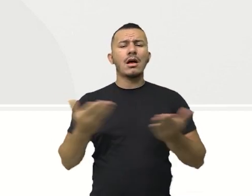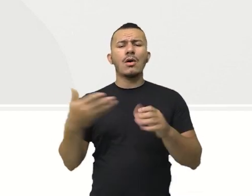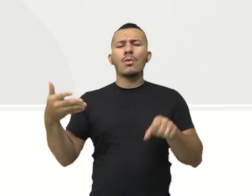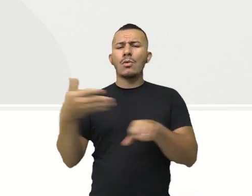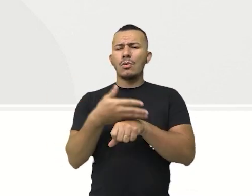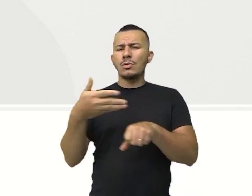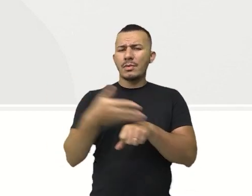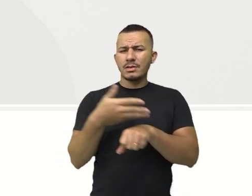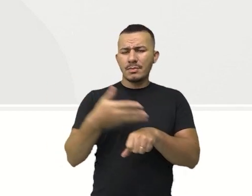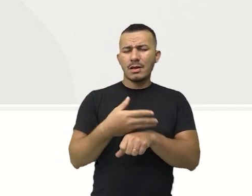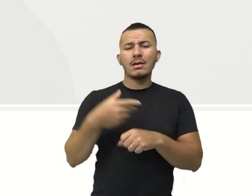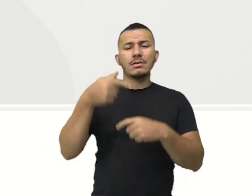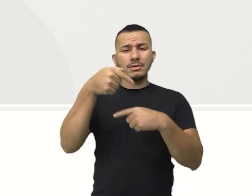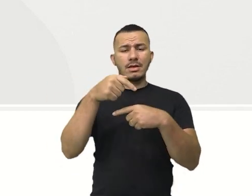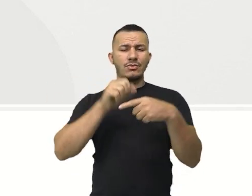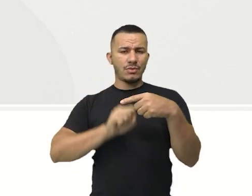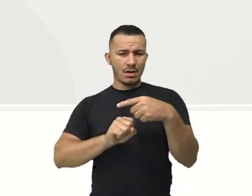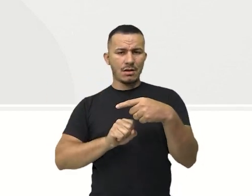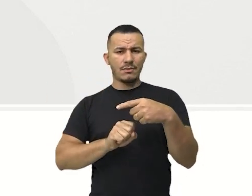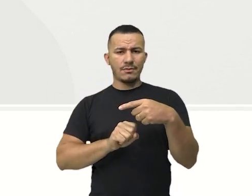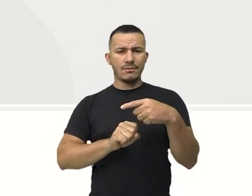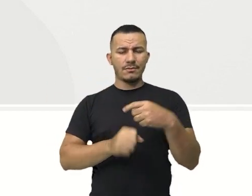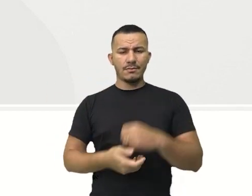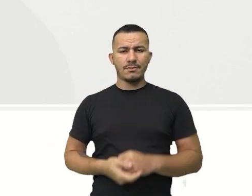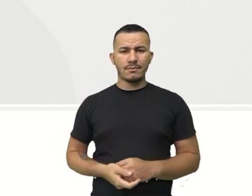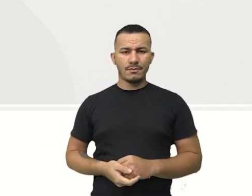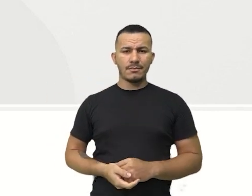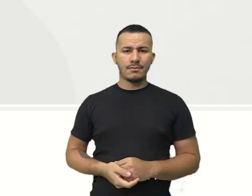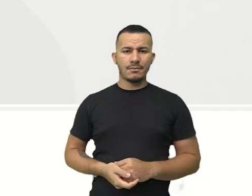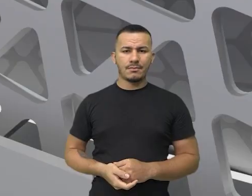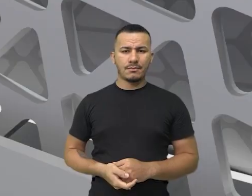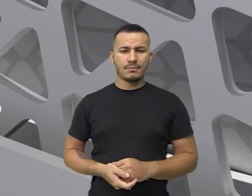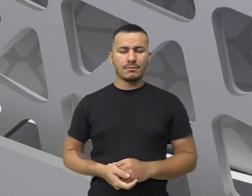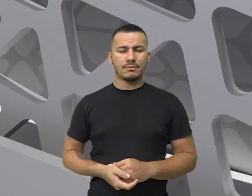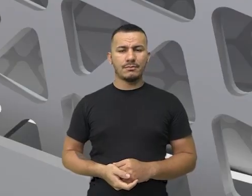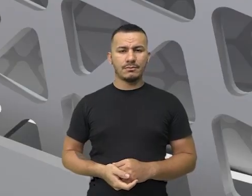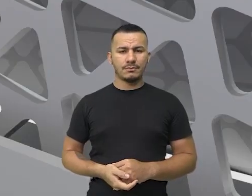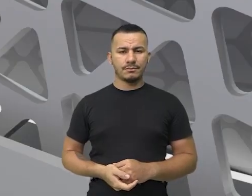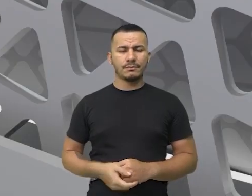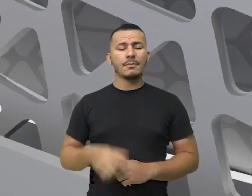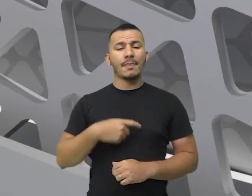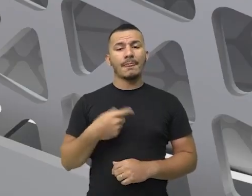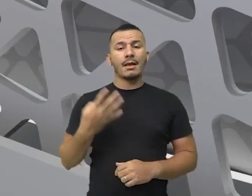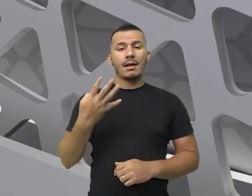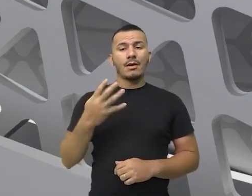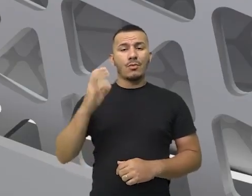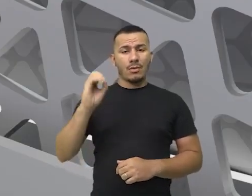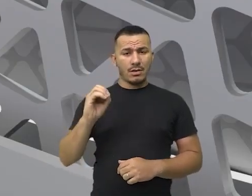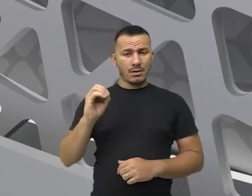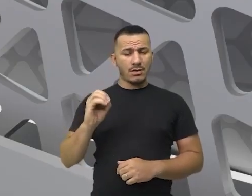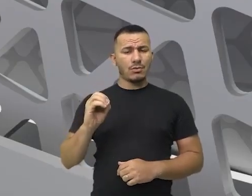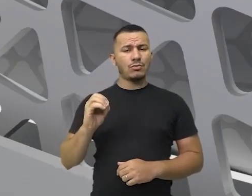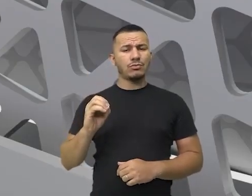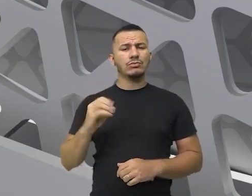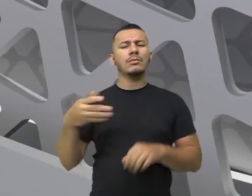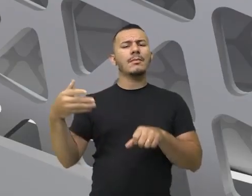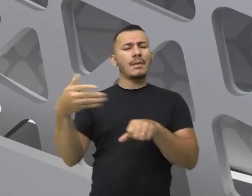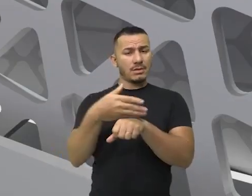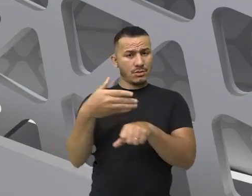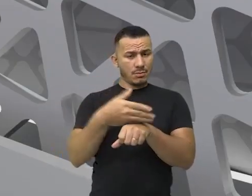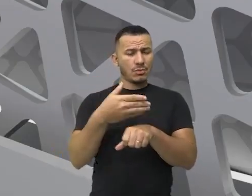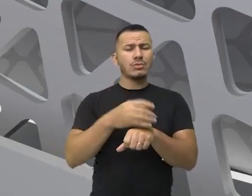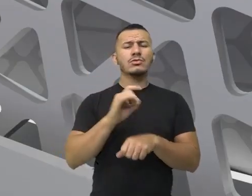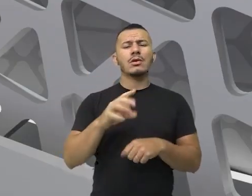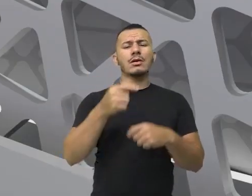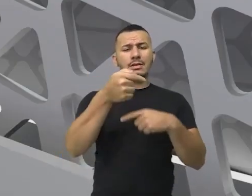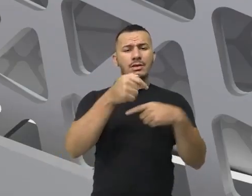alunos? 7/8. Olha aqui, professor. Nós tínhamos 40 alunos, foi 7/8.